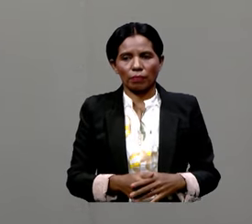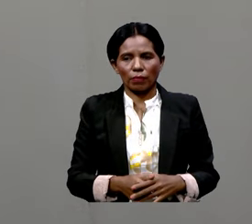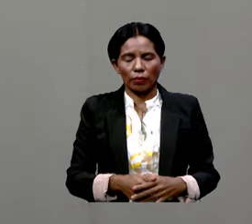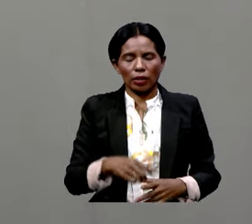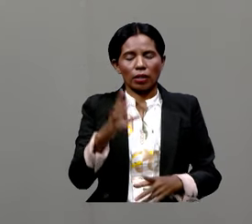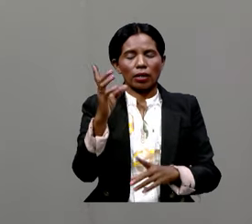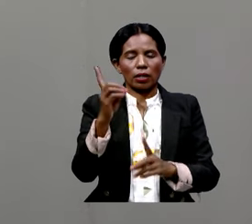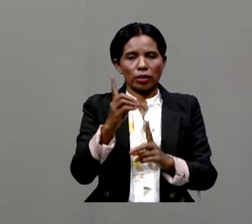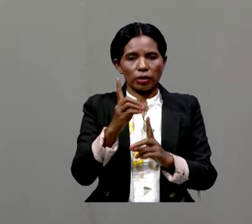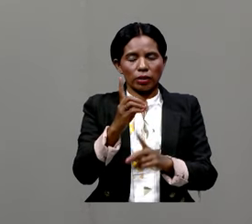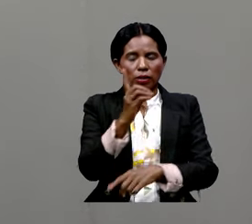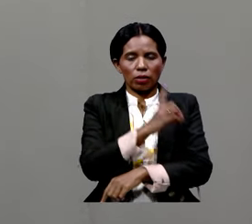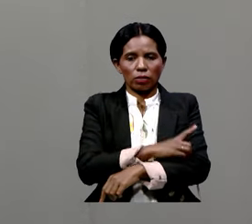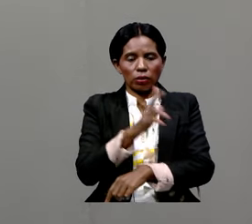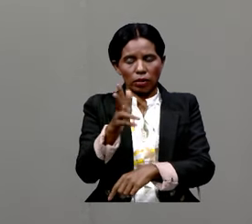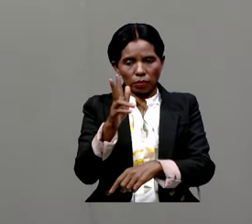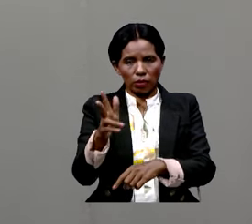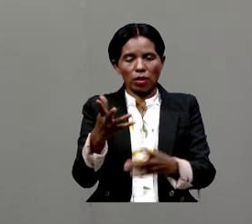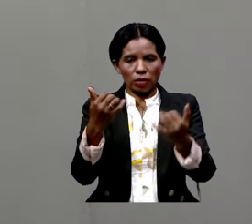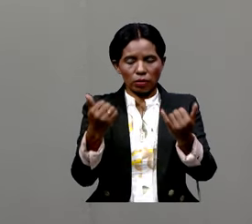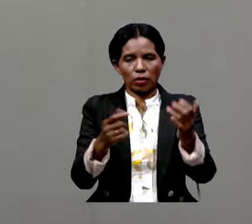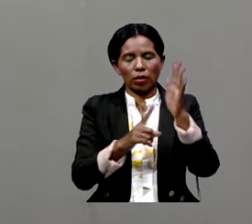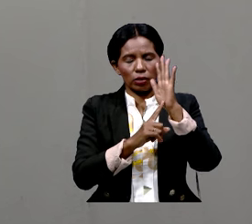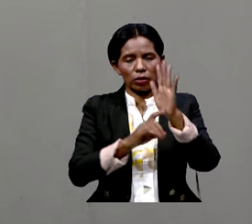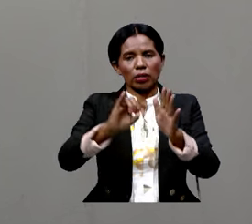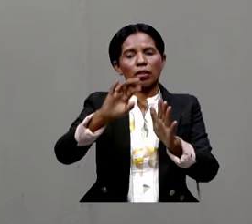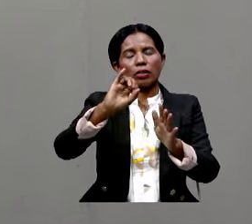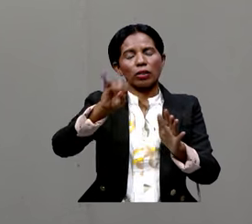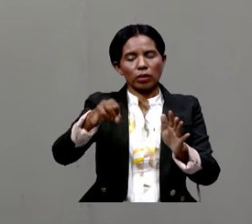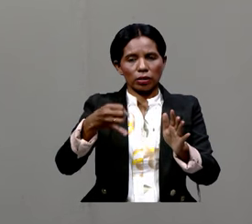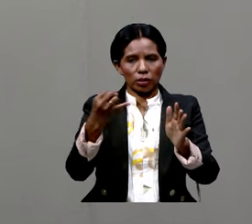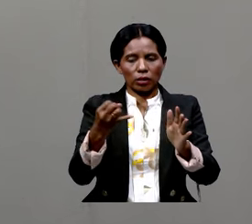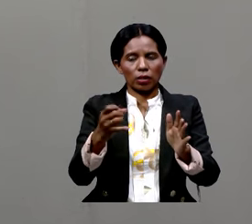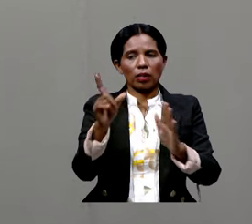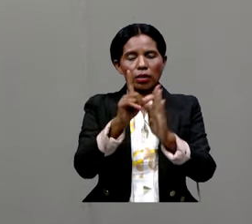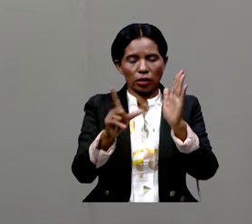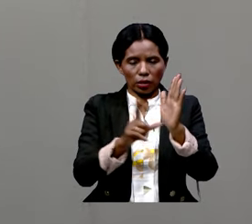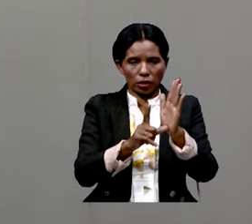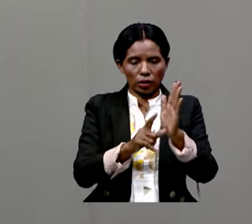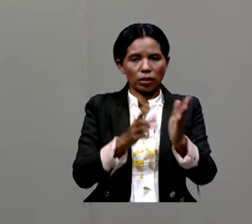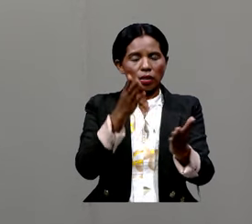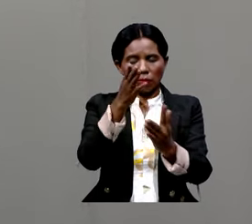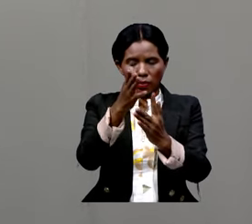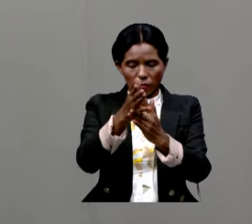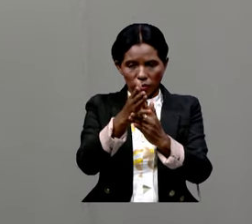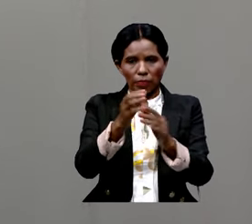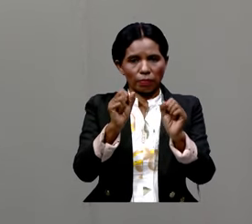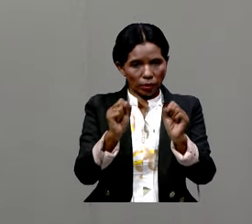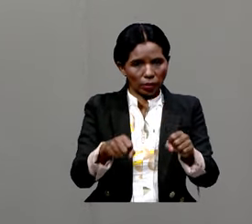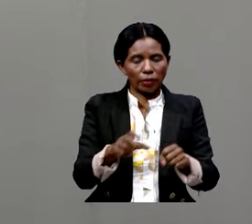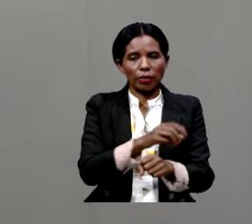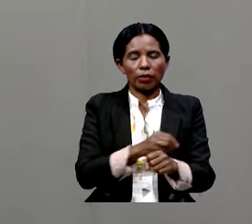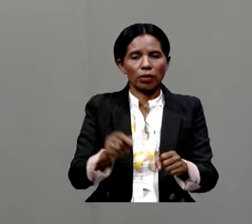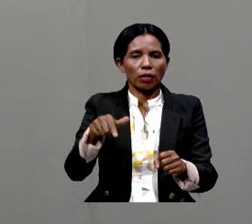dias, portanto, tem aí, aguarda de publicação no Jornal da República. A lei né, entrará em vigor, né? Então